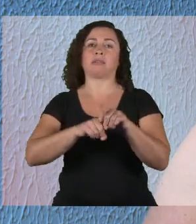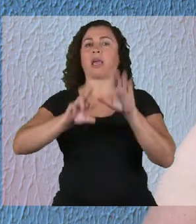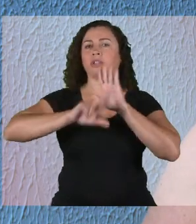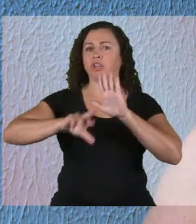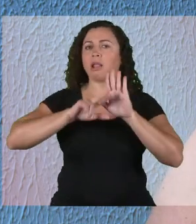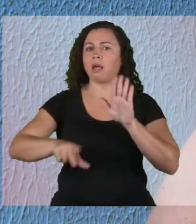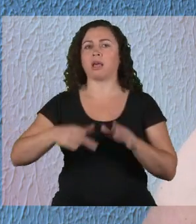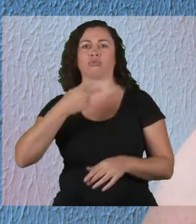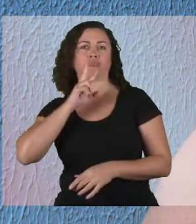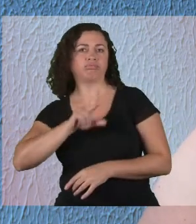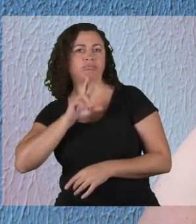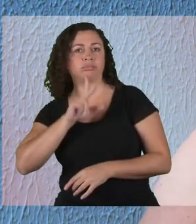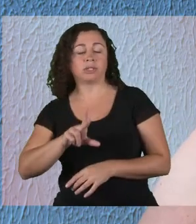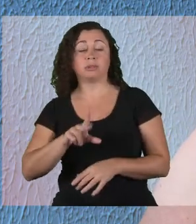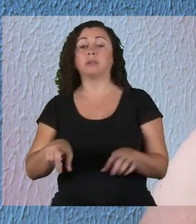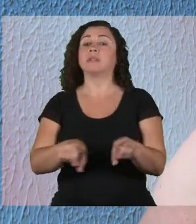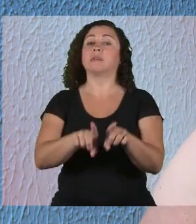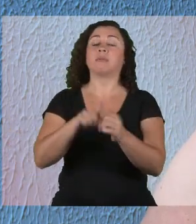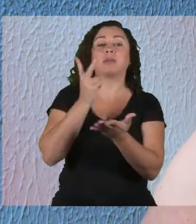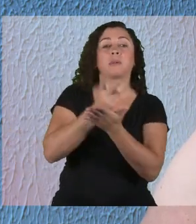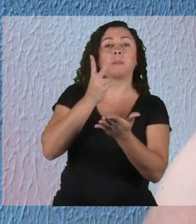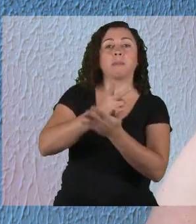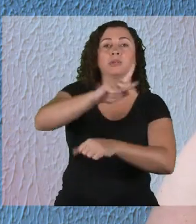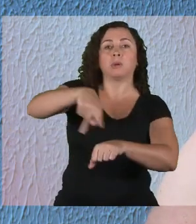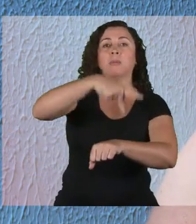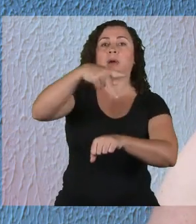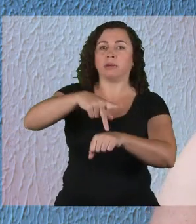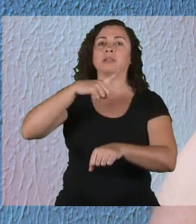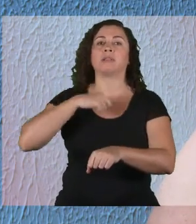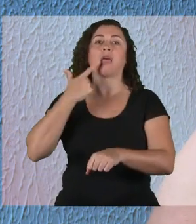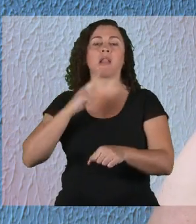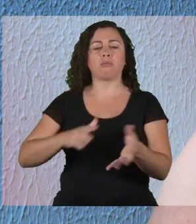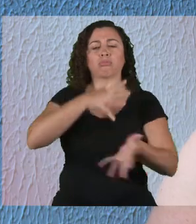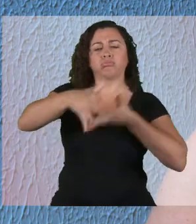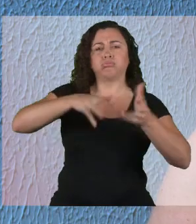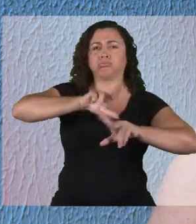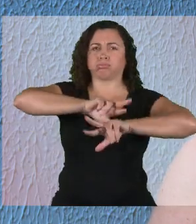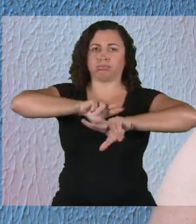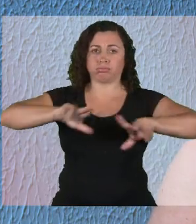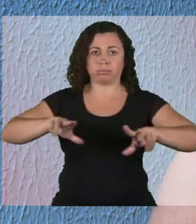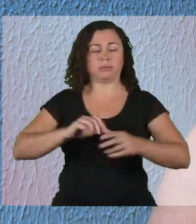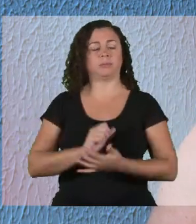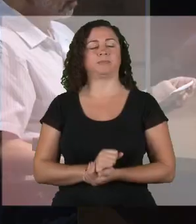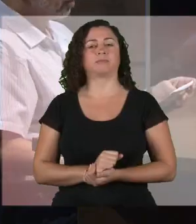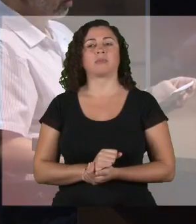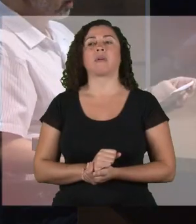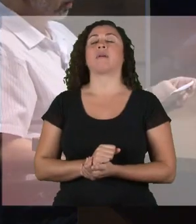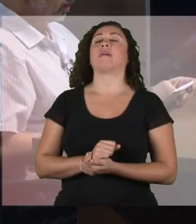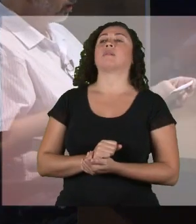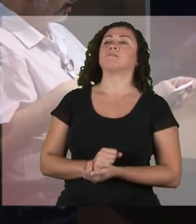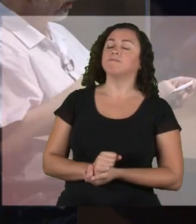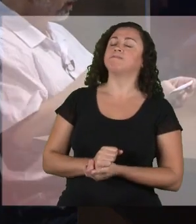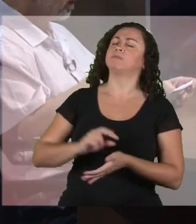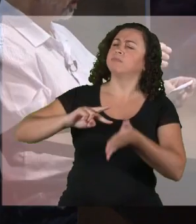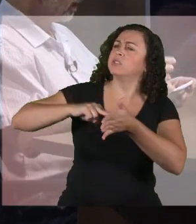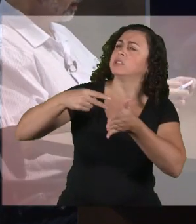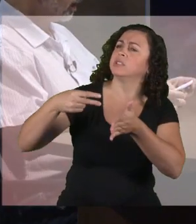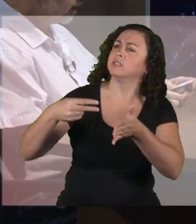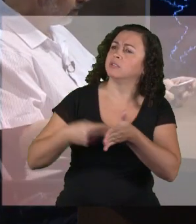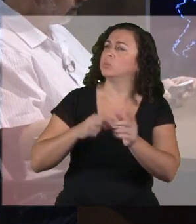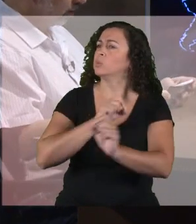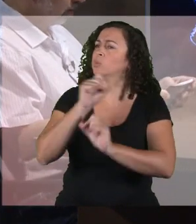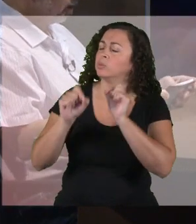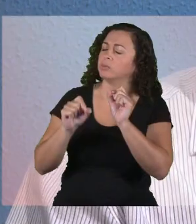dialetos e também, no mesmo país, pode ter mais de uma língua de sinais. Bom, então isso significa que